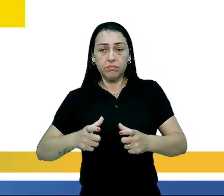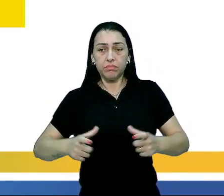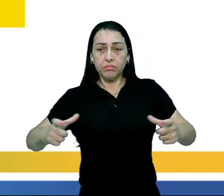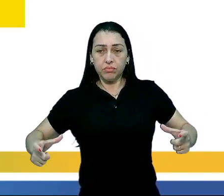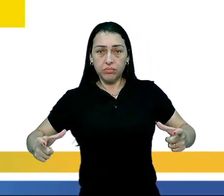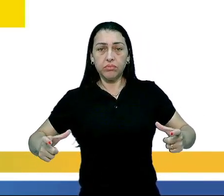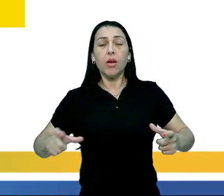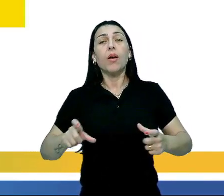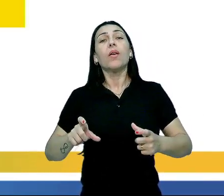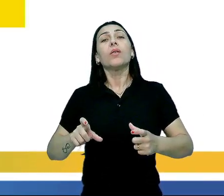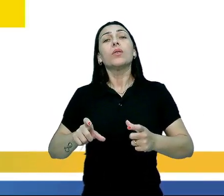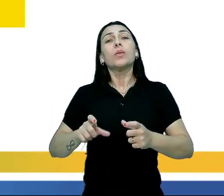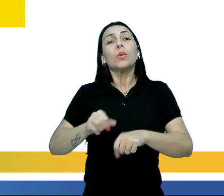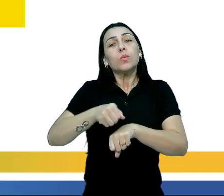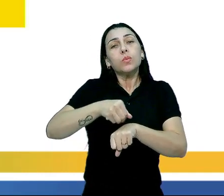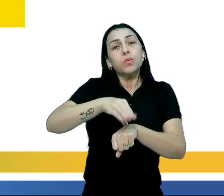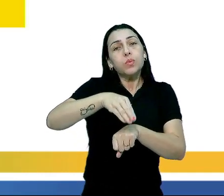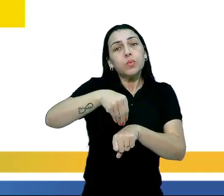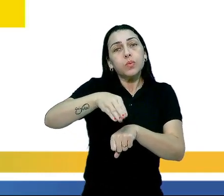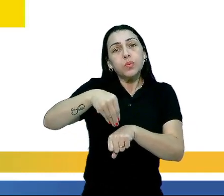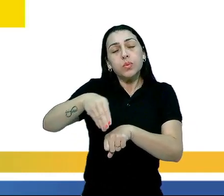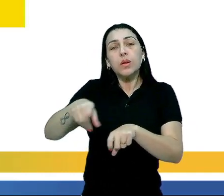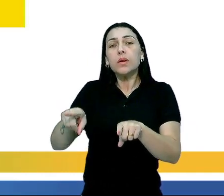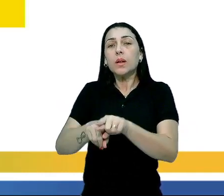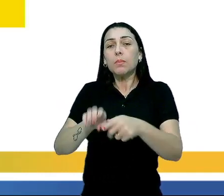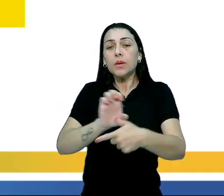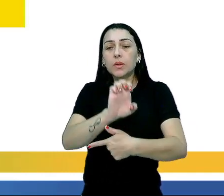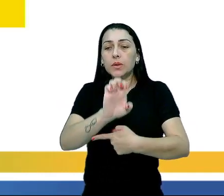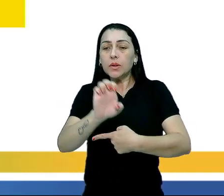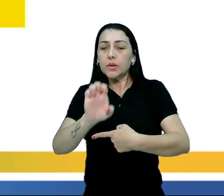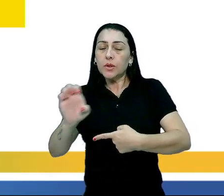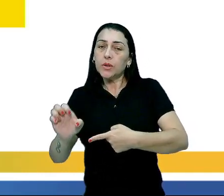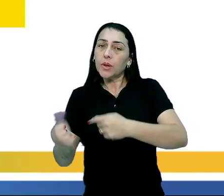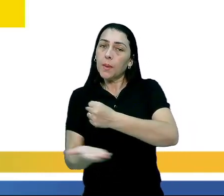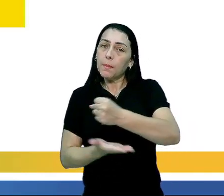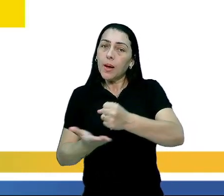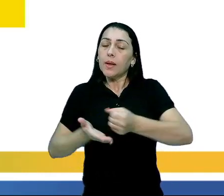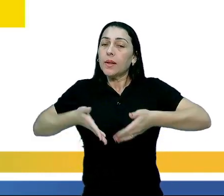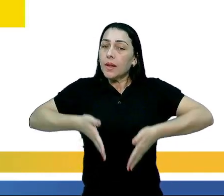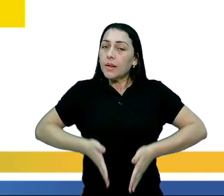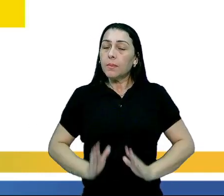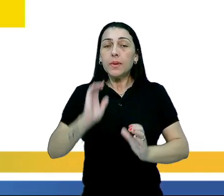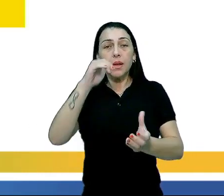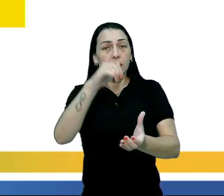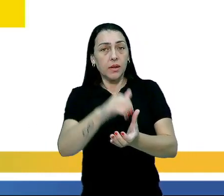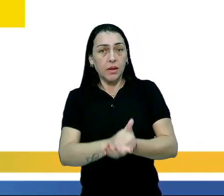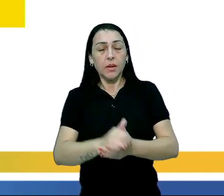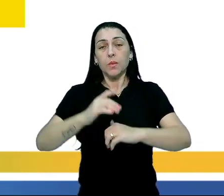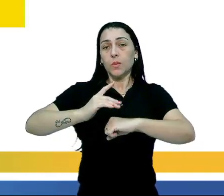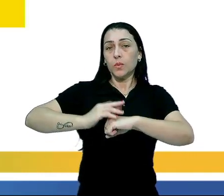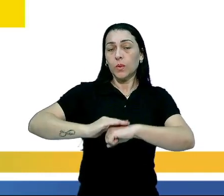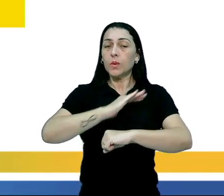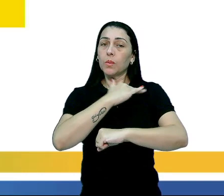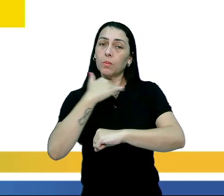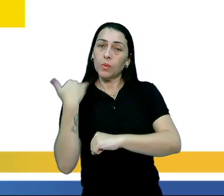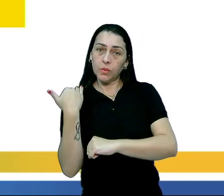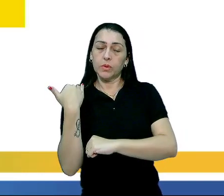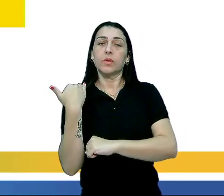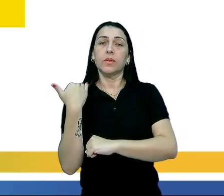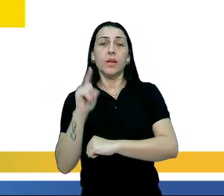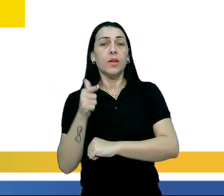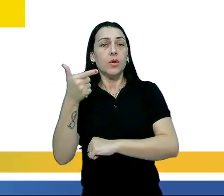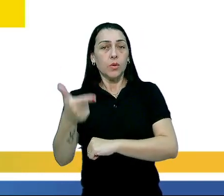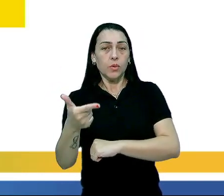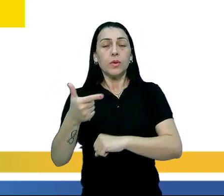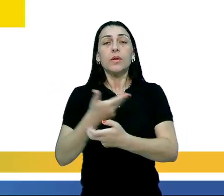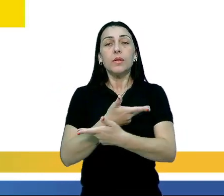densidade, volume, distribuição e estatísticas básicas, como nascimentos, casamentos, doenças, mortes e